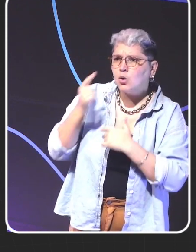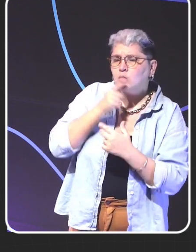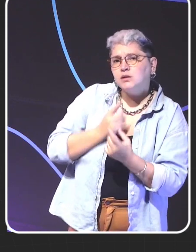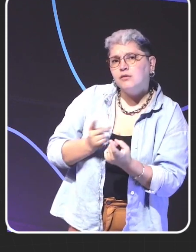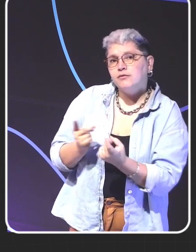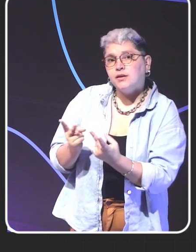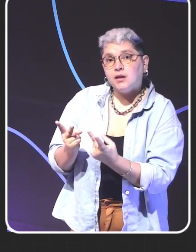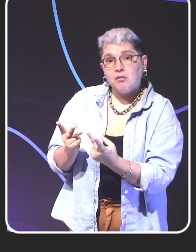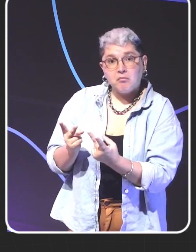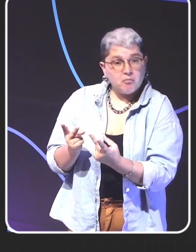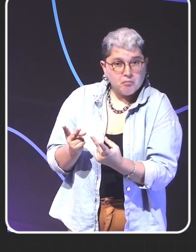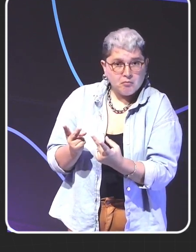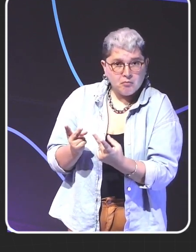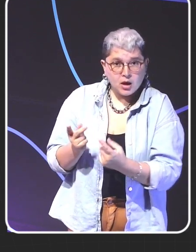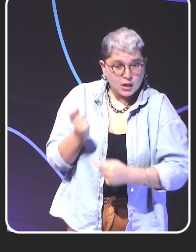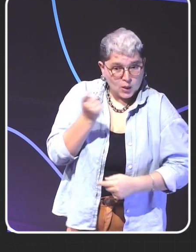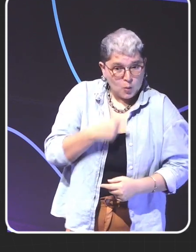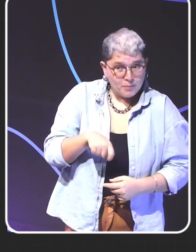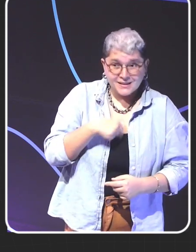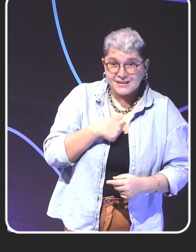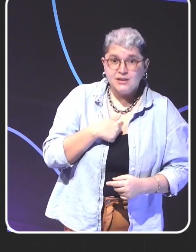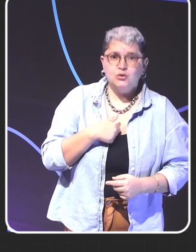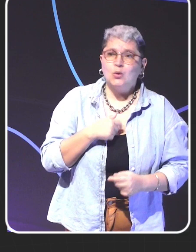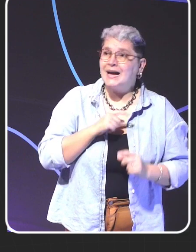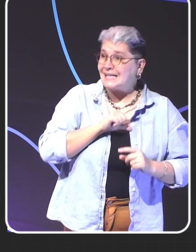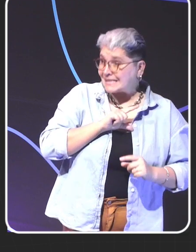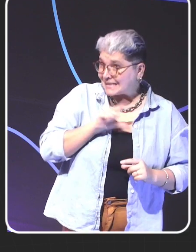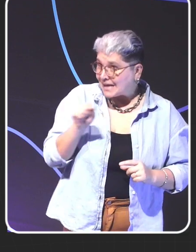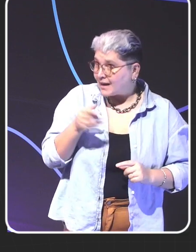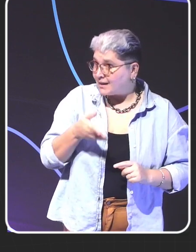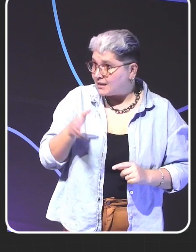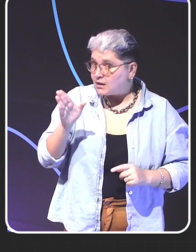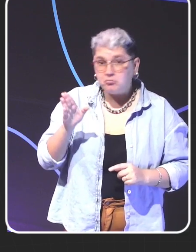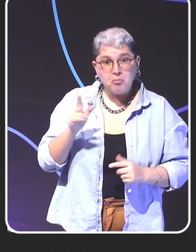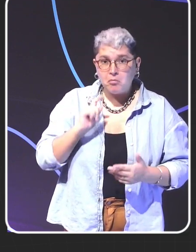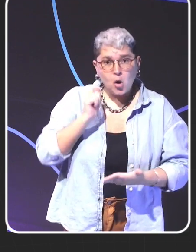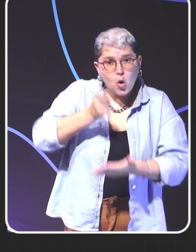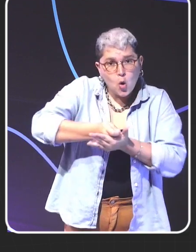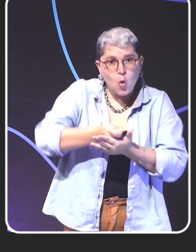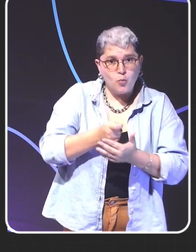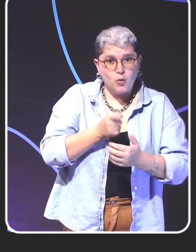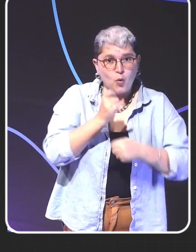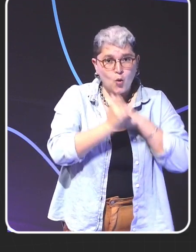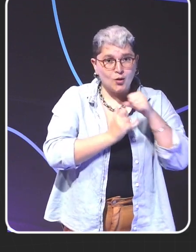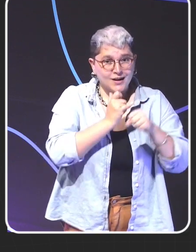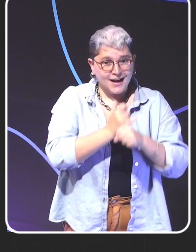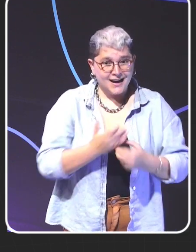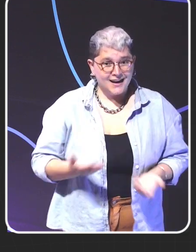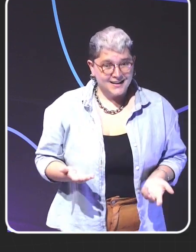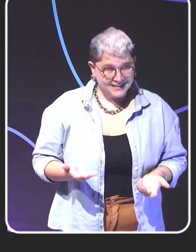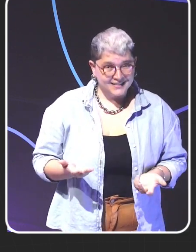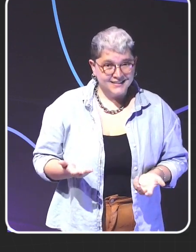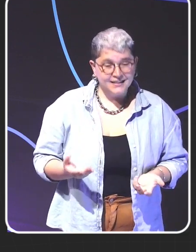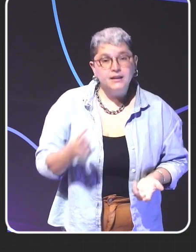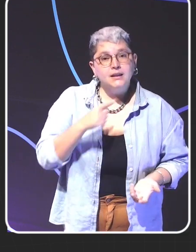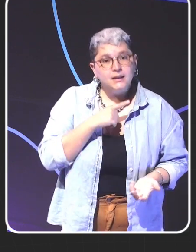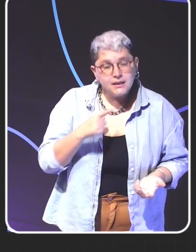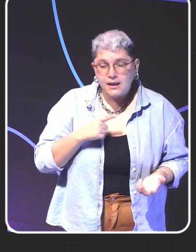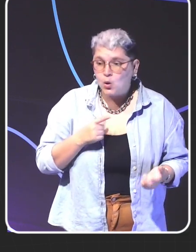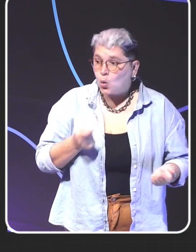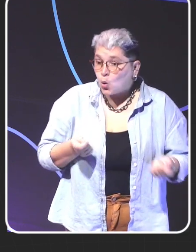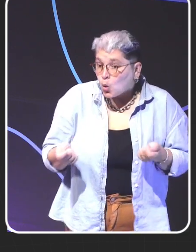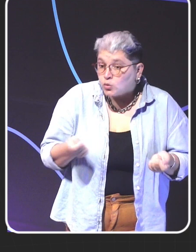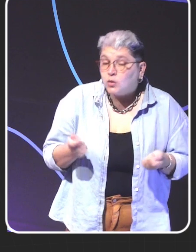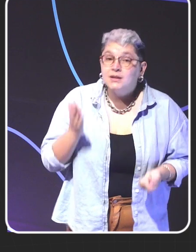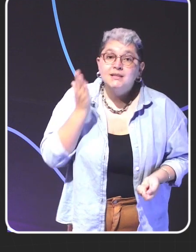casa. Eu não preciso acessar essa loja, isso é uma comodidade. Fazer a compra online também é uma comodidade. Eu tenho um controle da disponibilidade. Eu